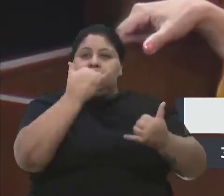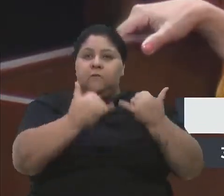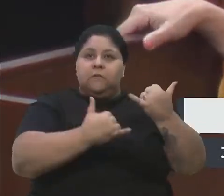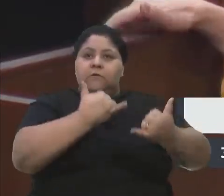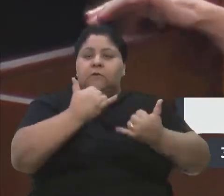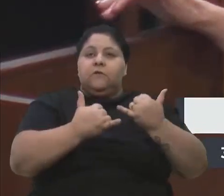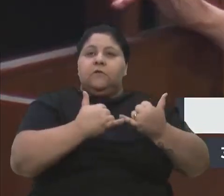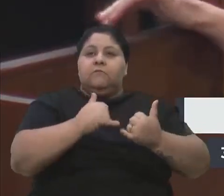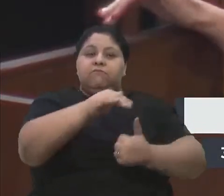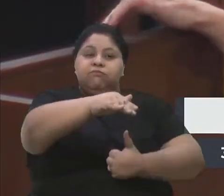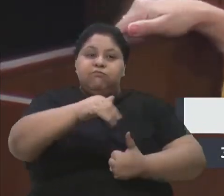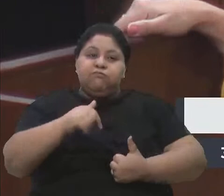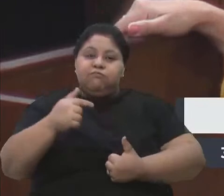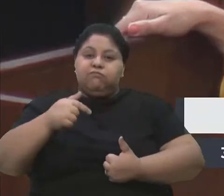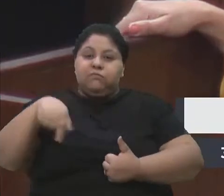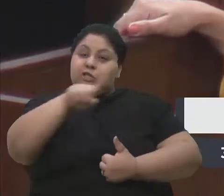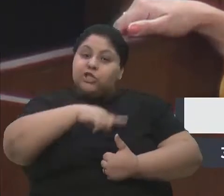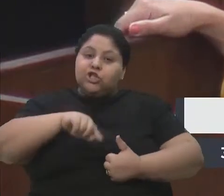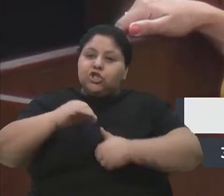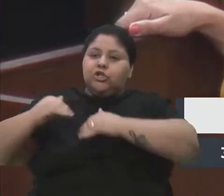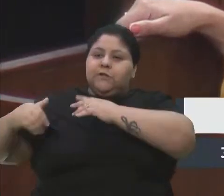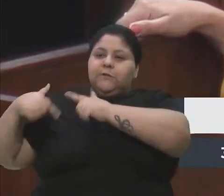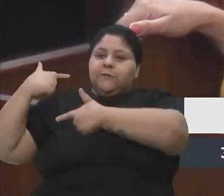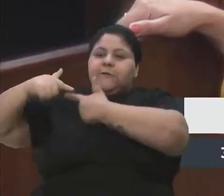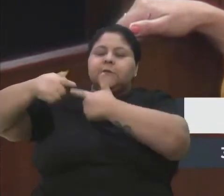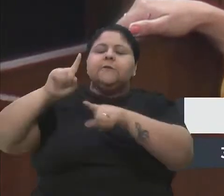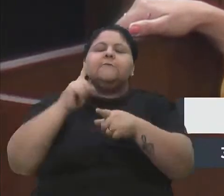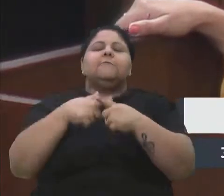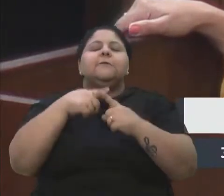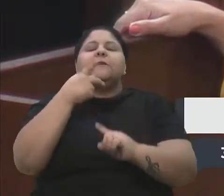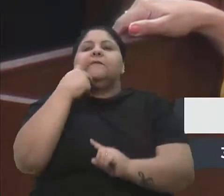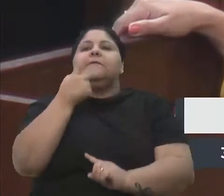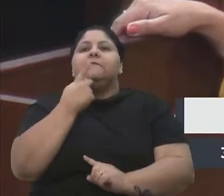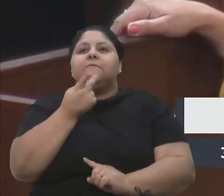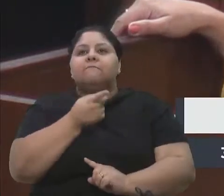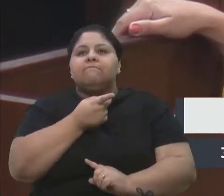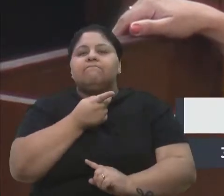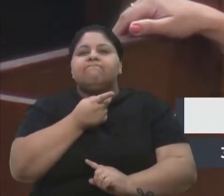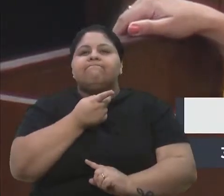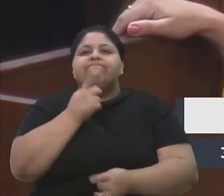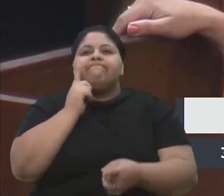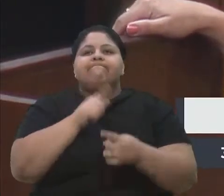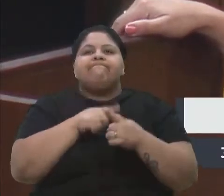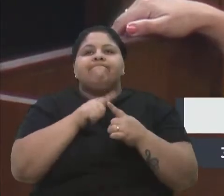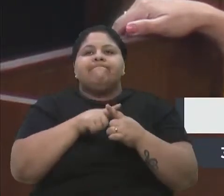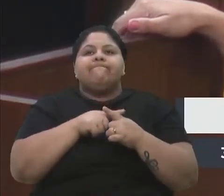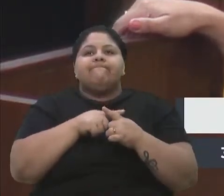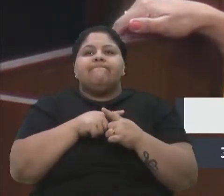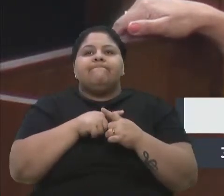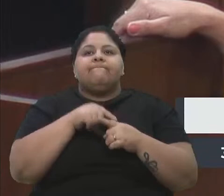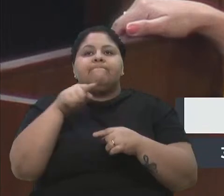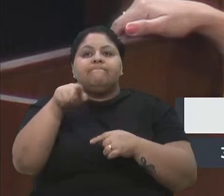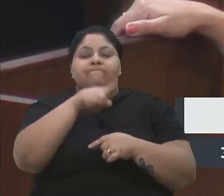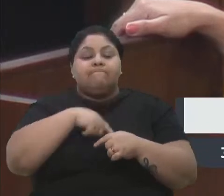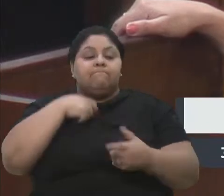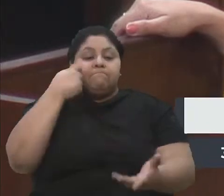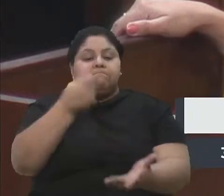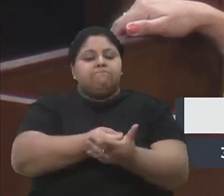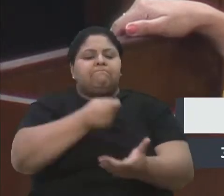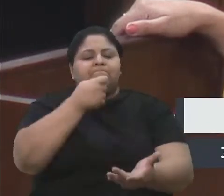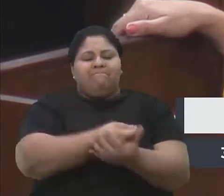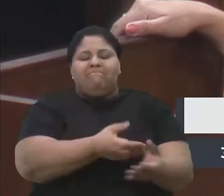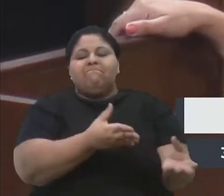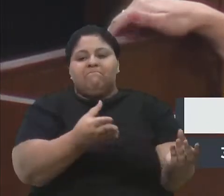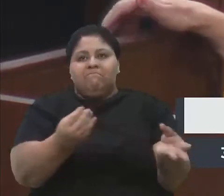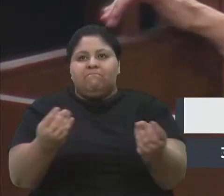Tradições. E por que eu quero falar sobre isso? Porque algo que a gente luta muito é por